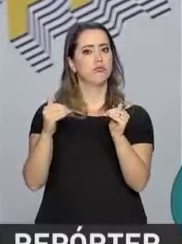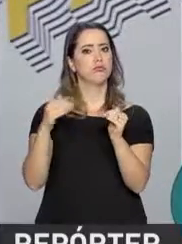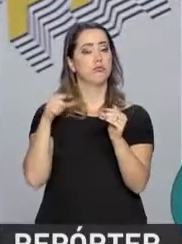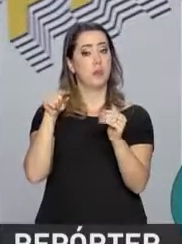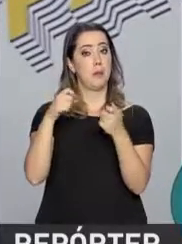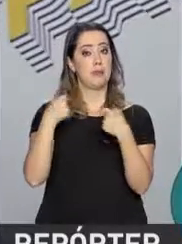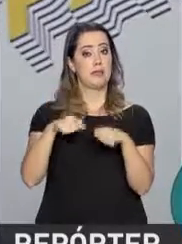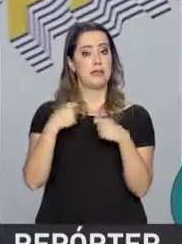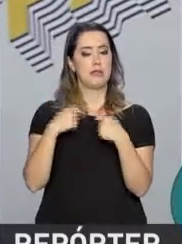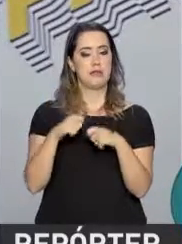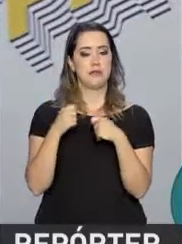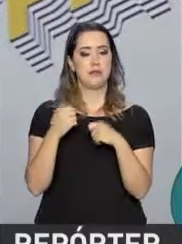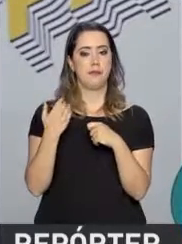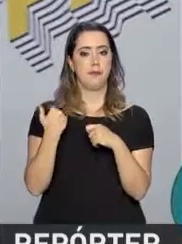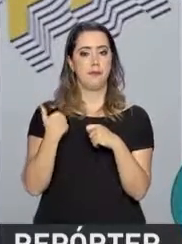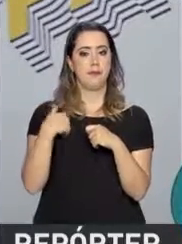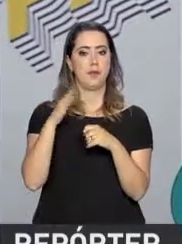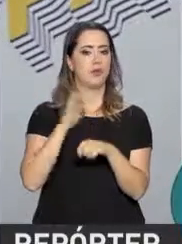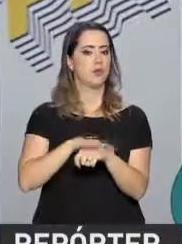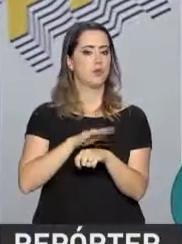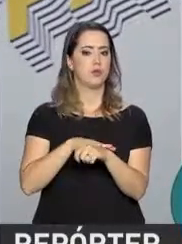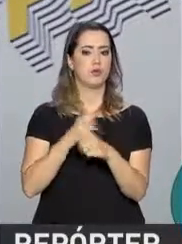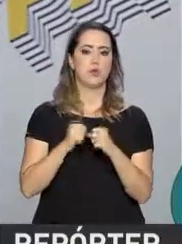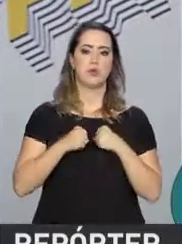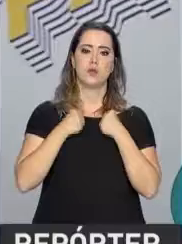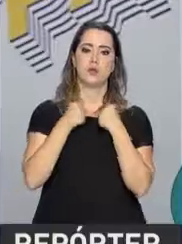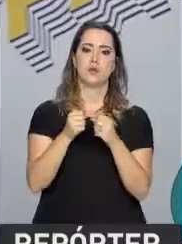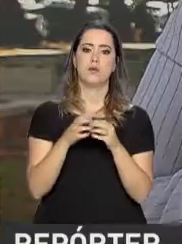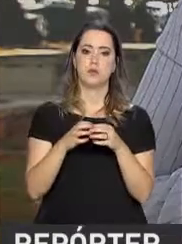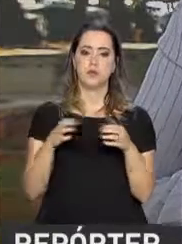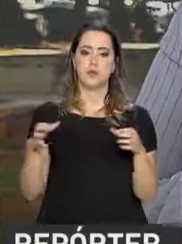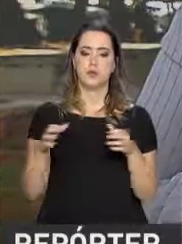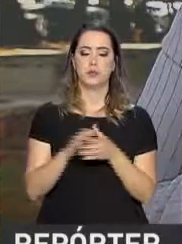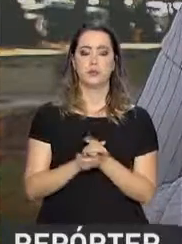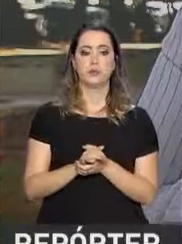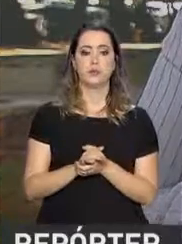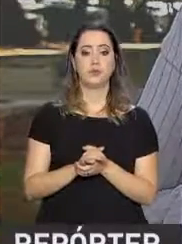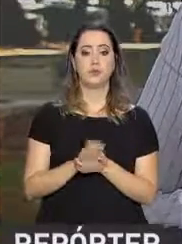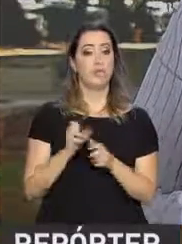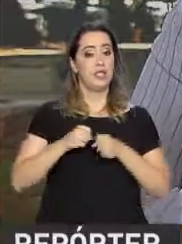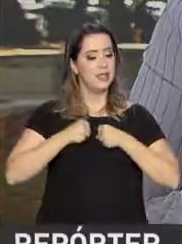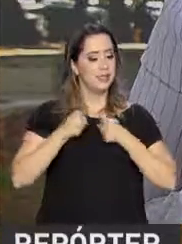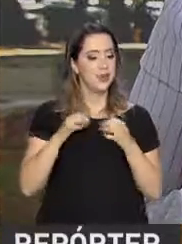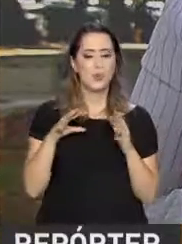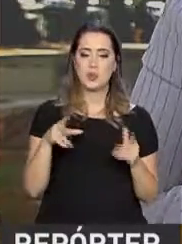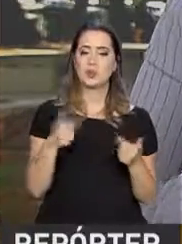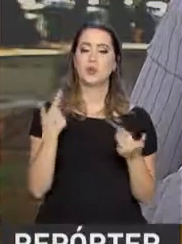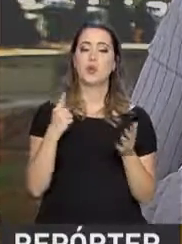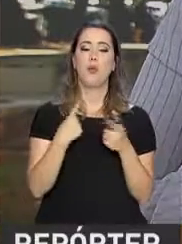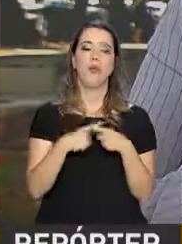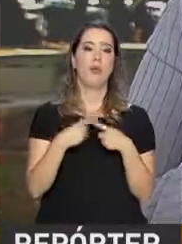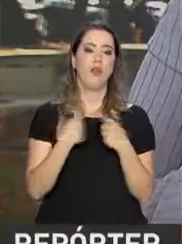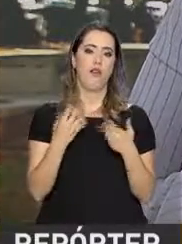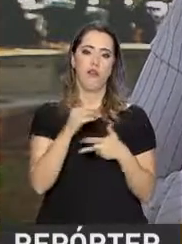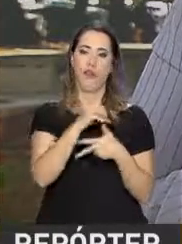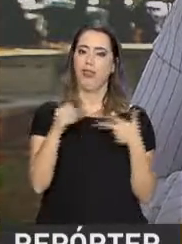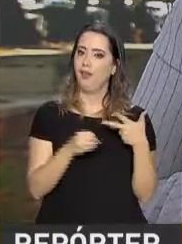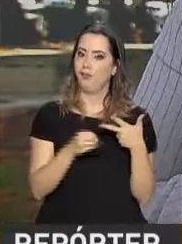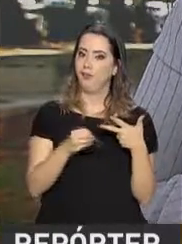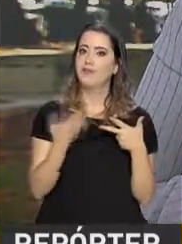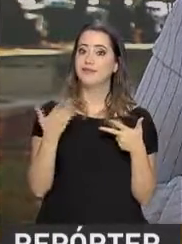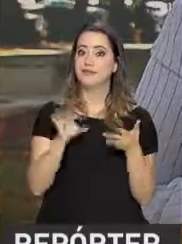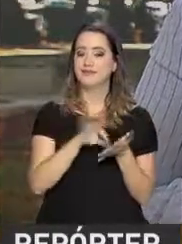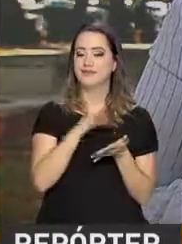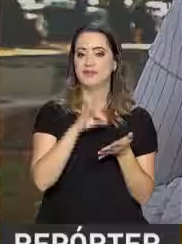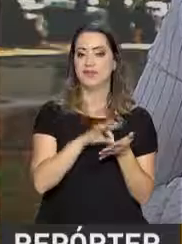você precisa de uma de um tempo de esforço pouco maior e essa dedicação todo tem motivo o enem as inscrições